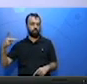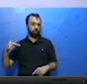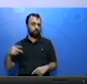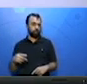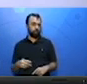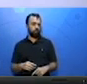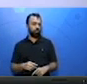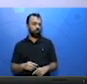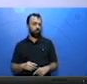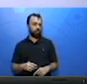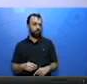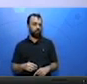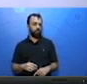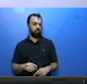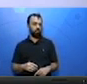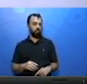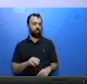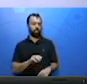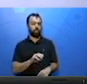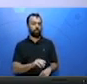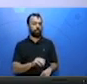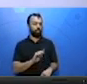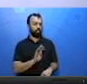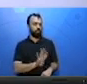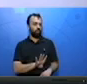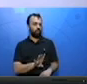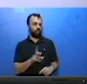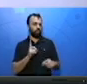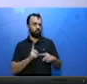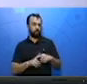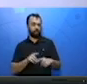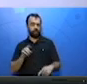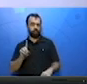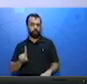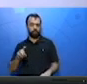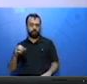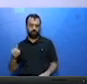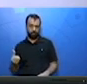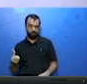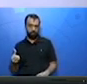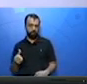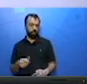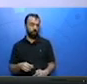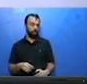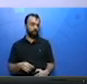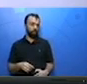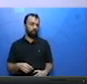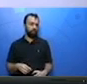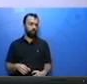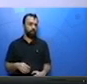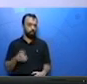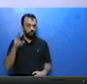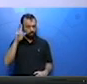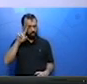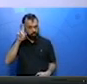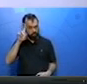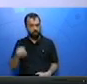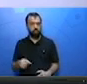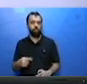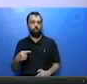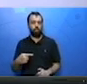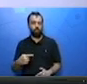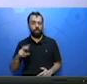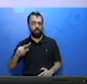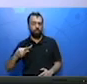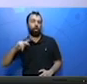4, que é 2 vezes 2. E 4 ao quadrado, 16, que é 4 vezes 4. Lembrando, né? Número